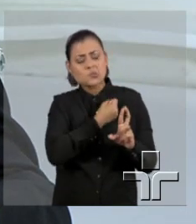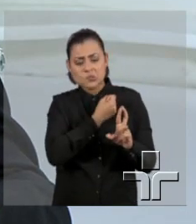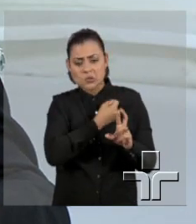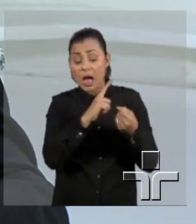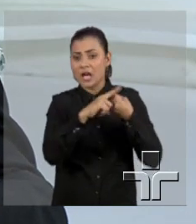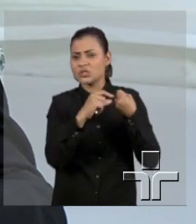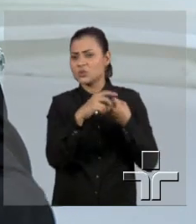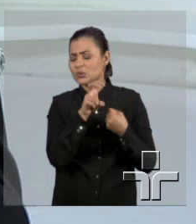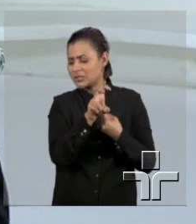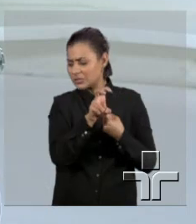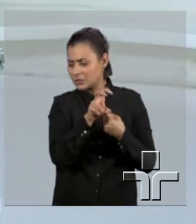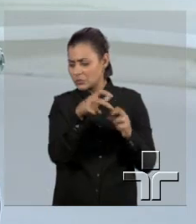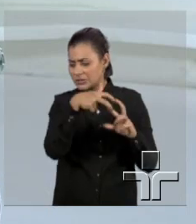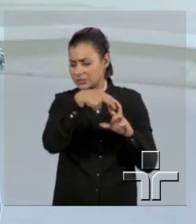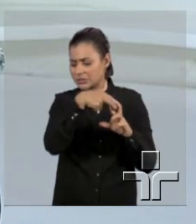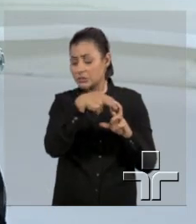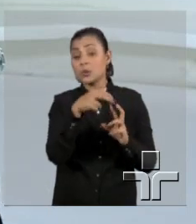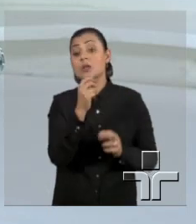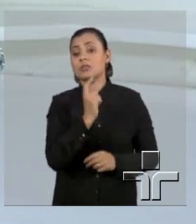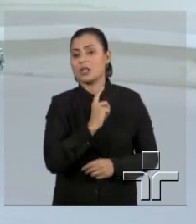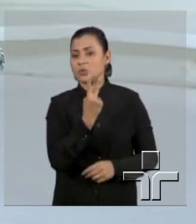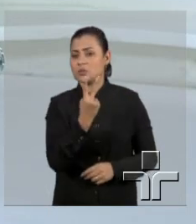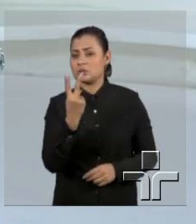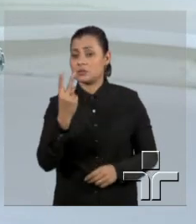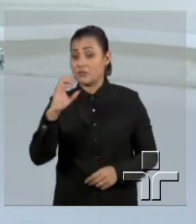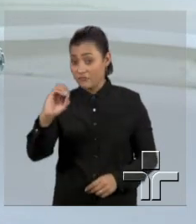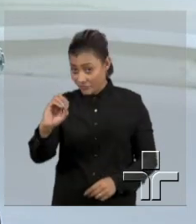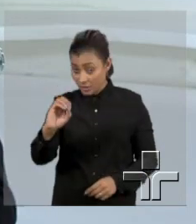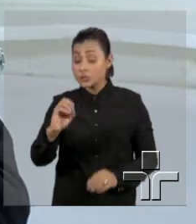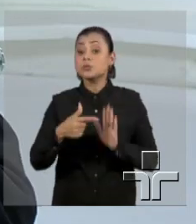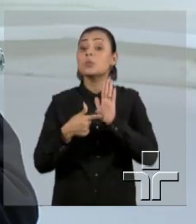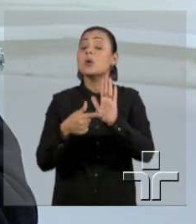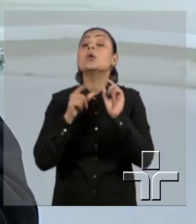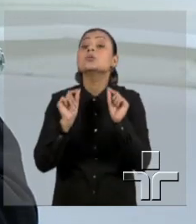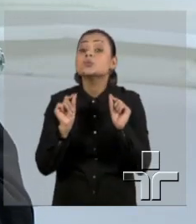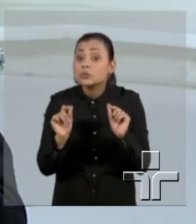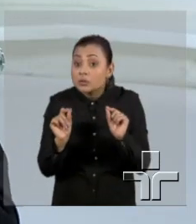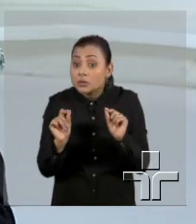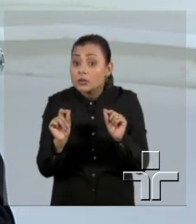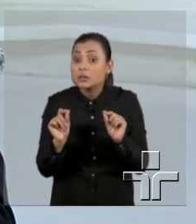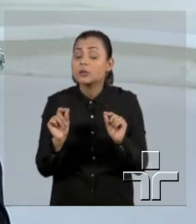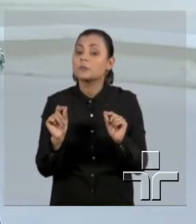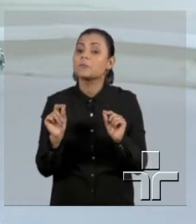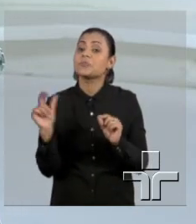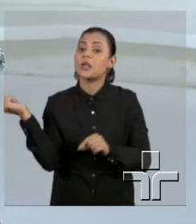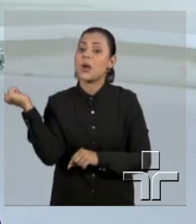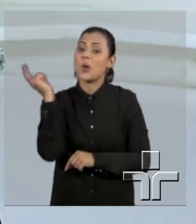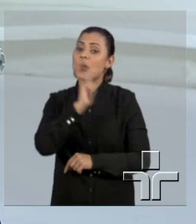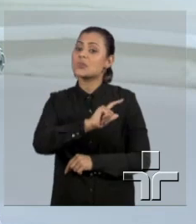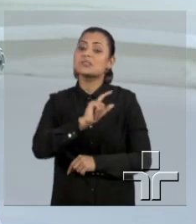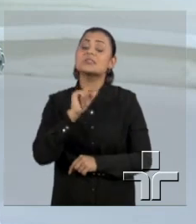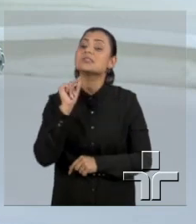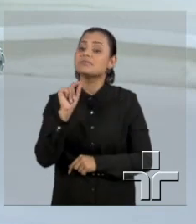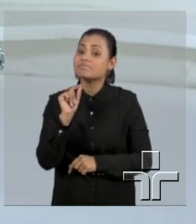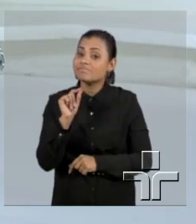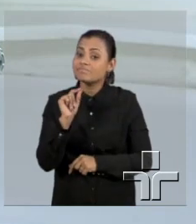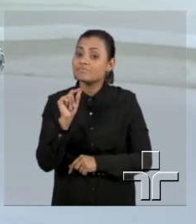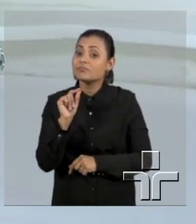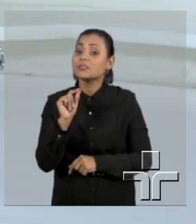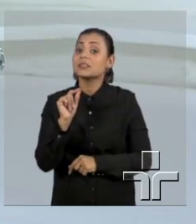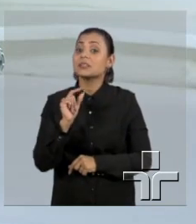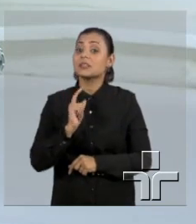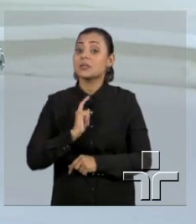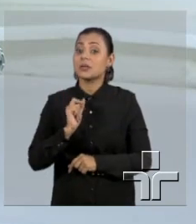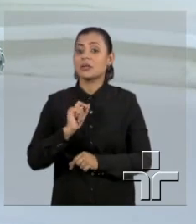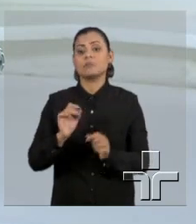5º, no 220 é relançado para ganhar a adjetivação no feminino